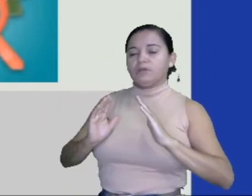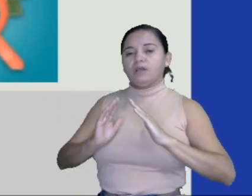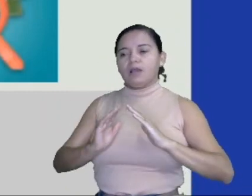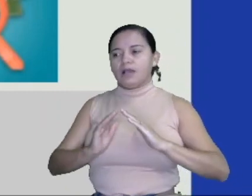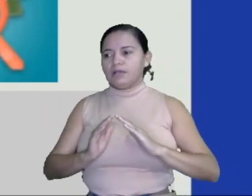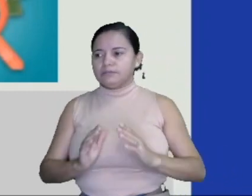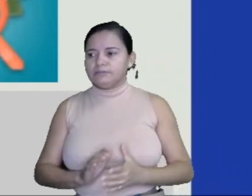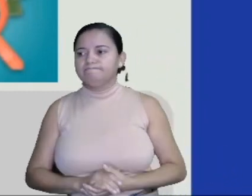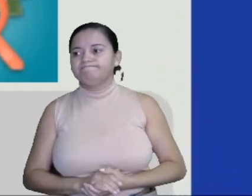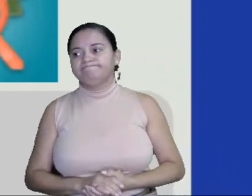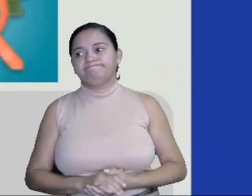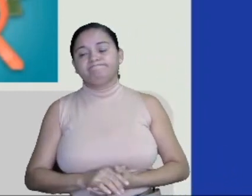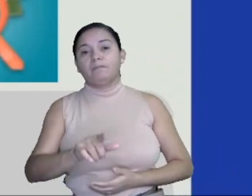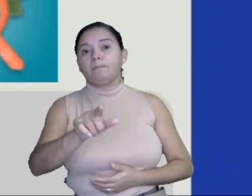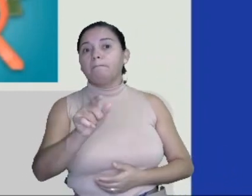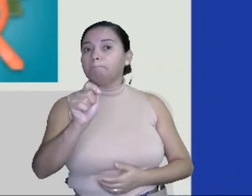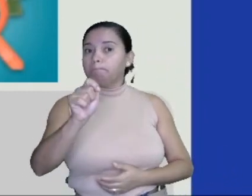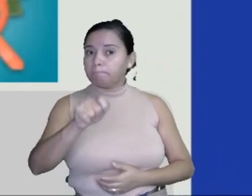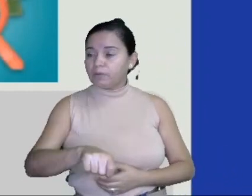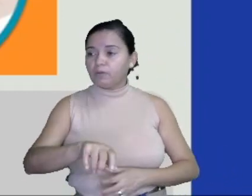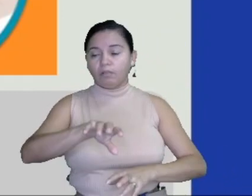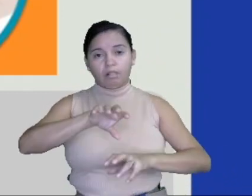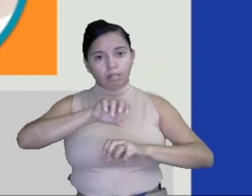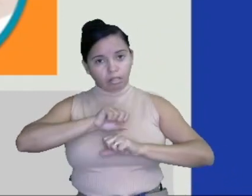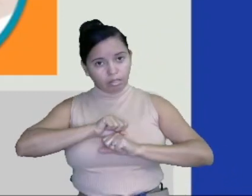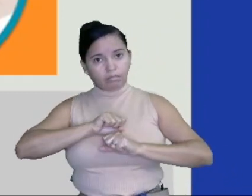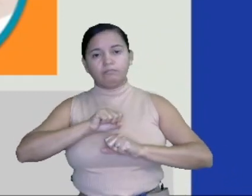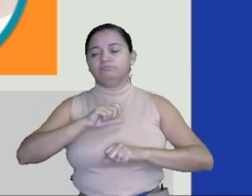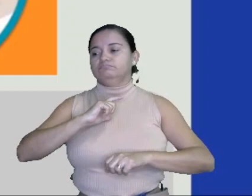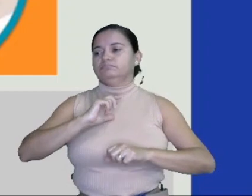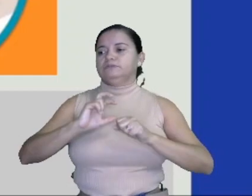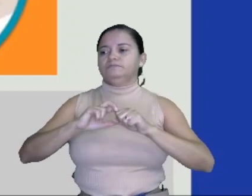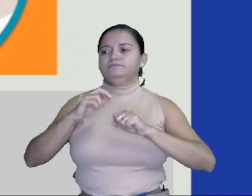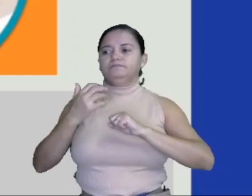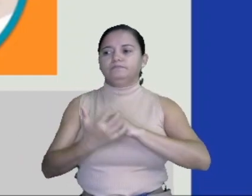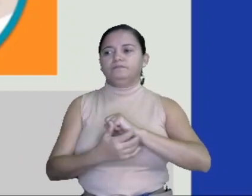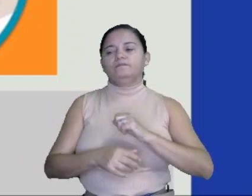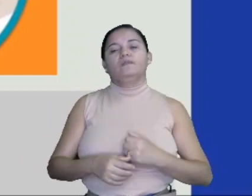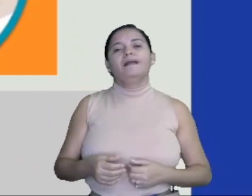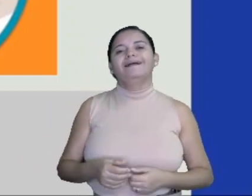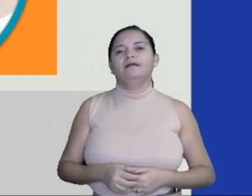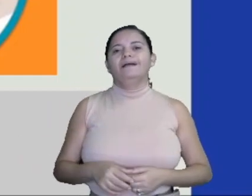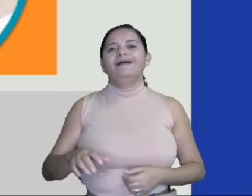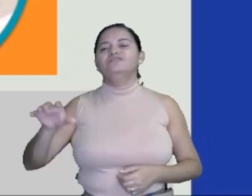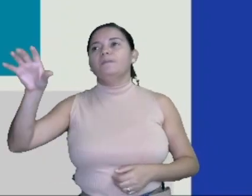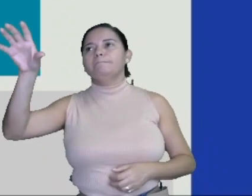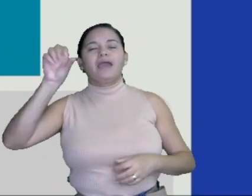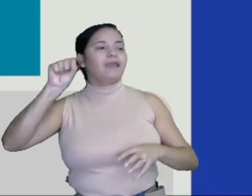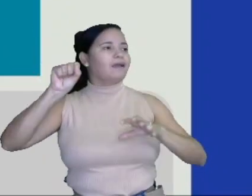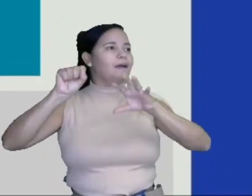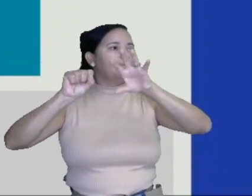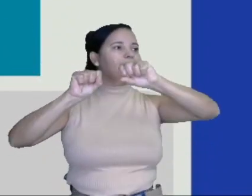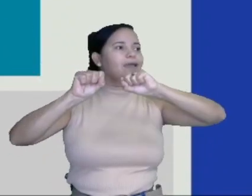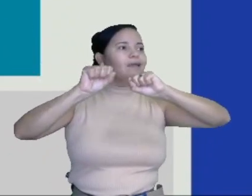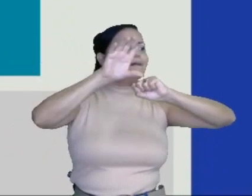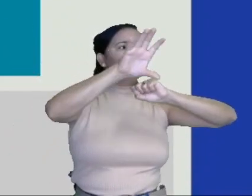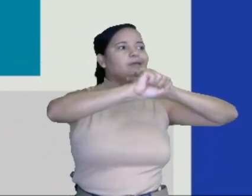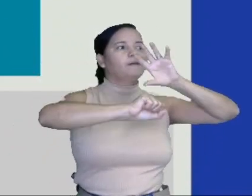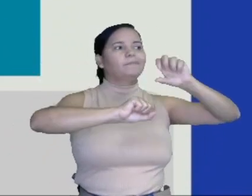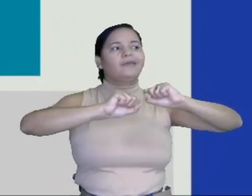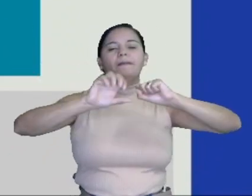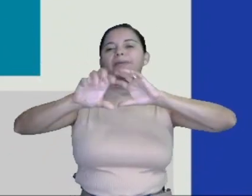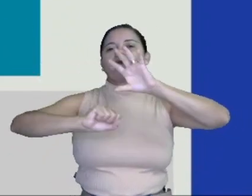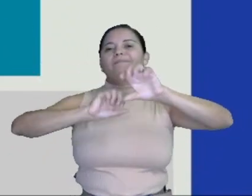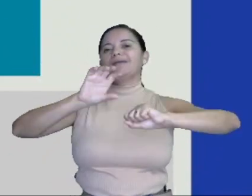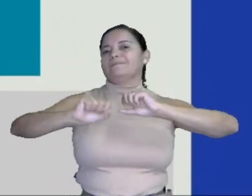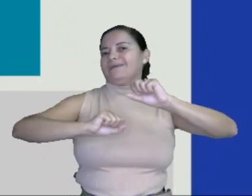podem ser fontes de contaminação. No mercado, muitas pessoas tocam nesses produtos. Antes